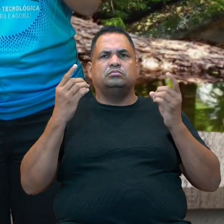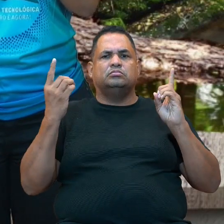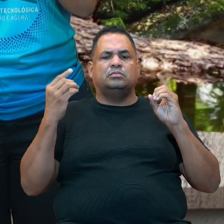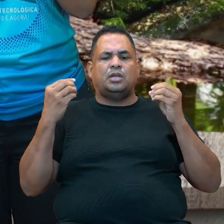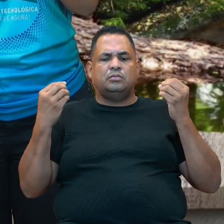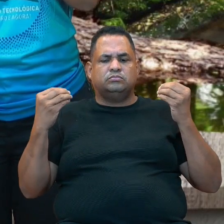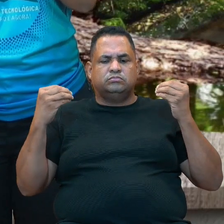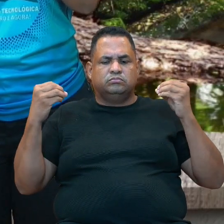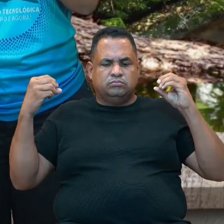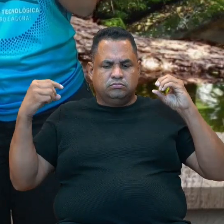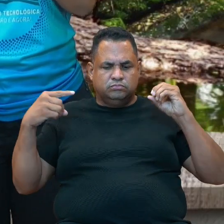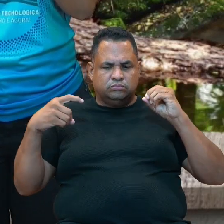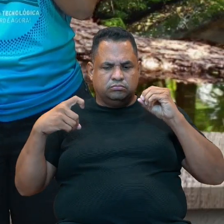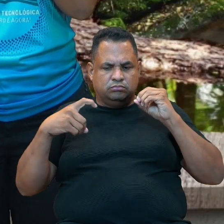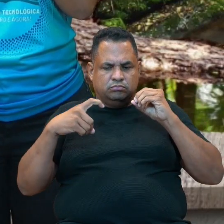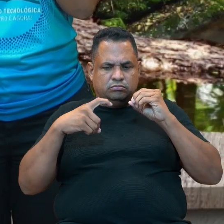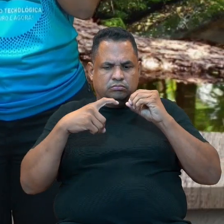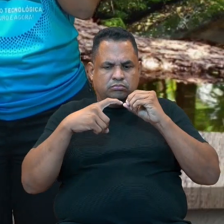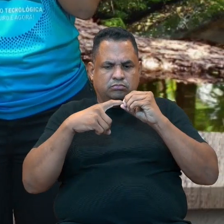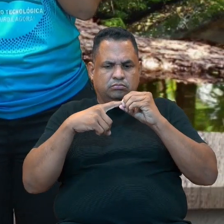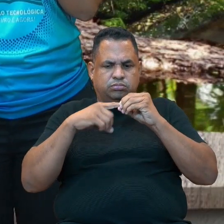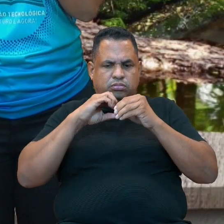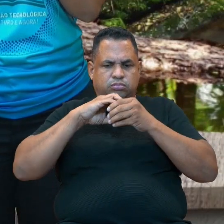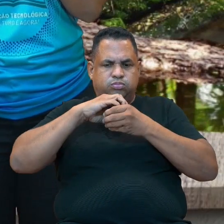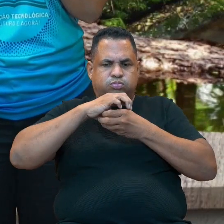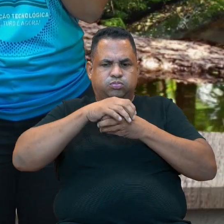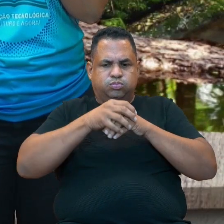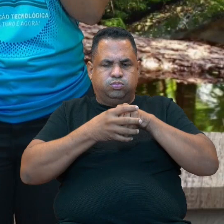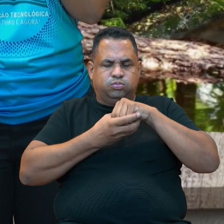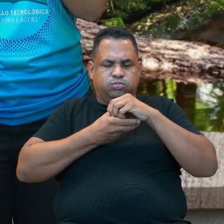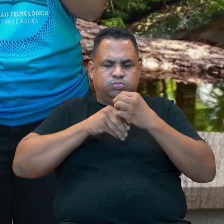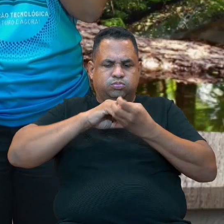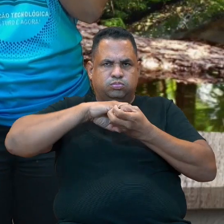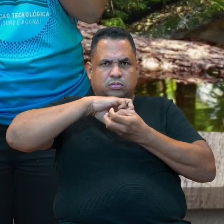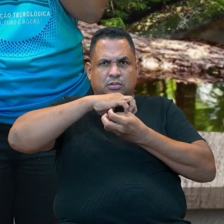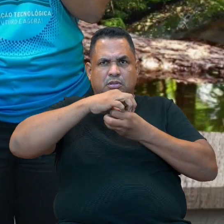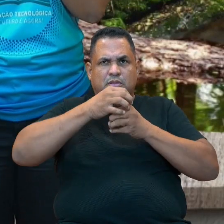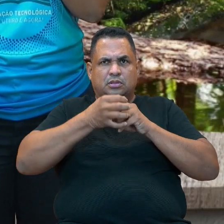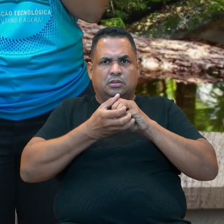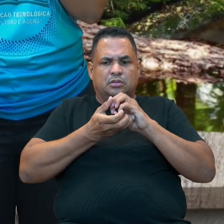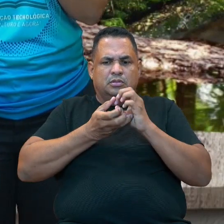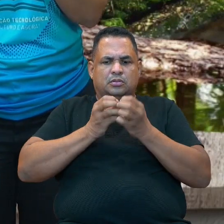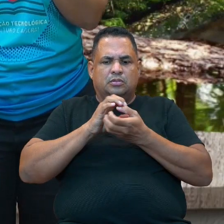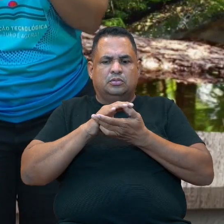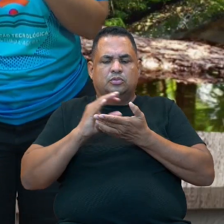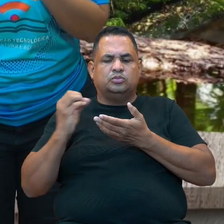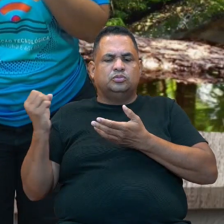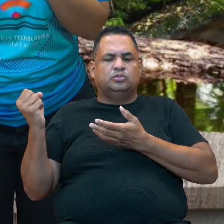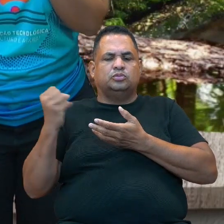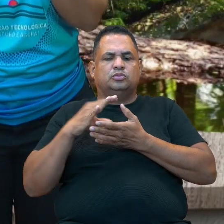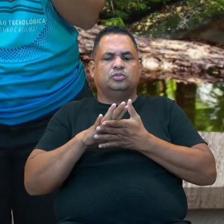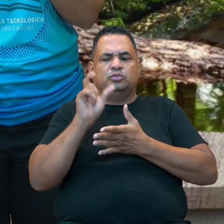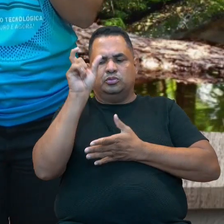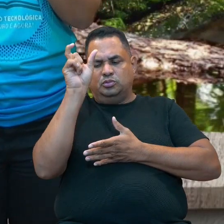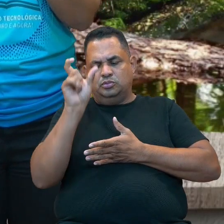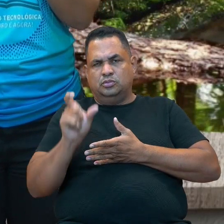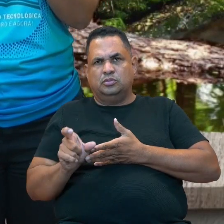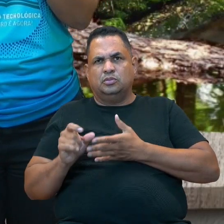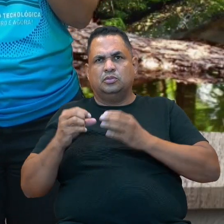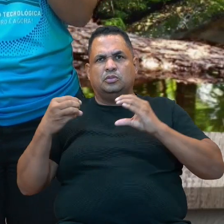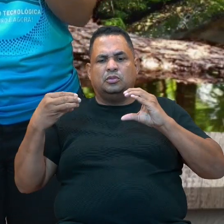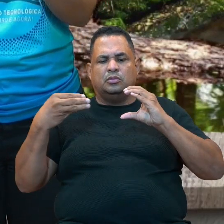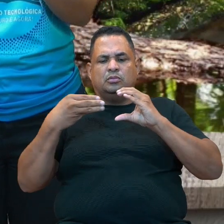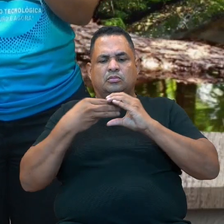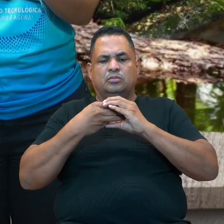tá? Ocorra a fusão do núcleo do espermatozoide com o do ovócito secundário, forma esse novo indivíduo, ou seja, célula ovo